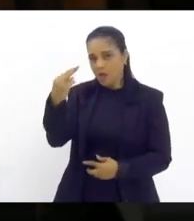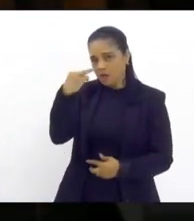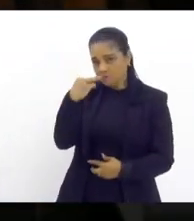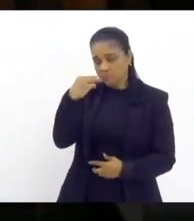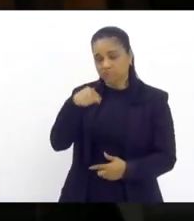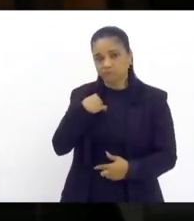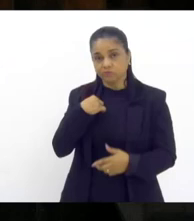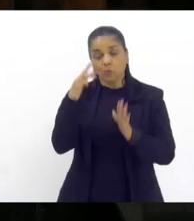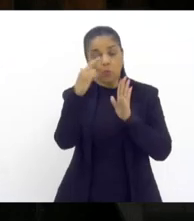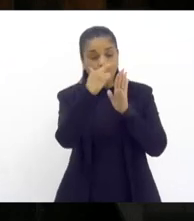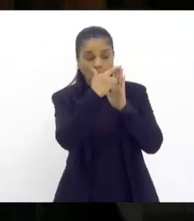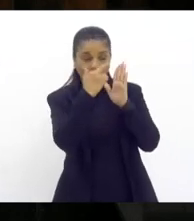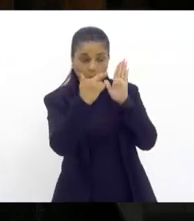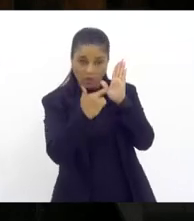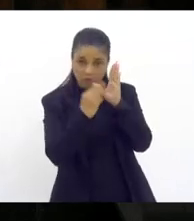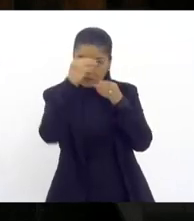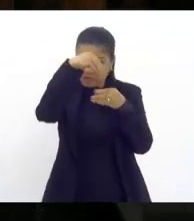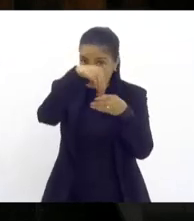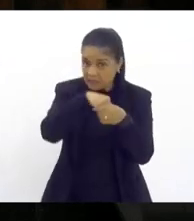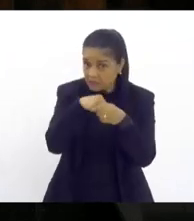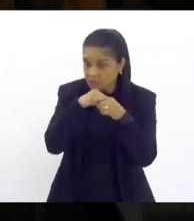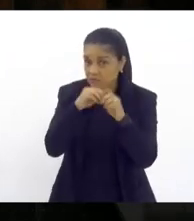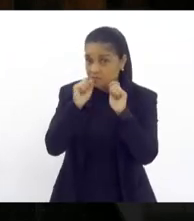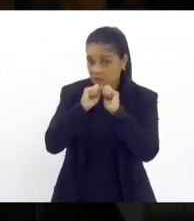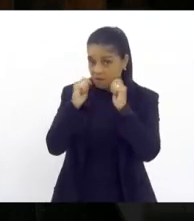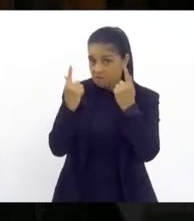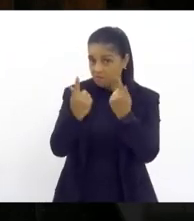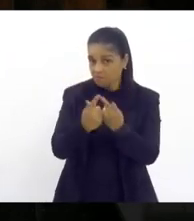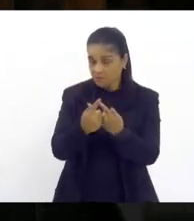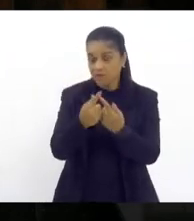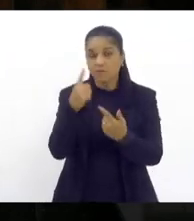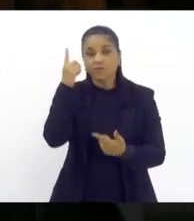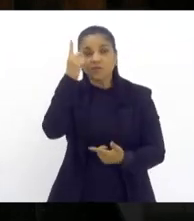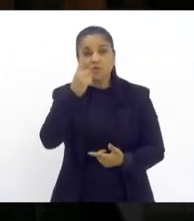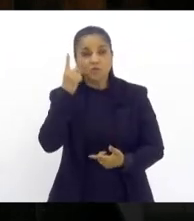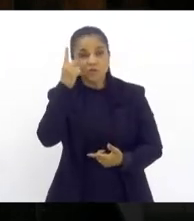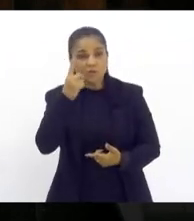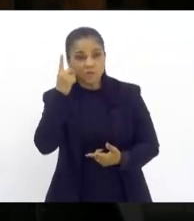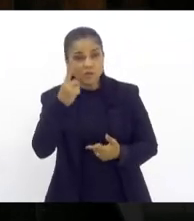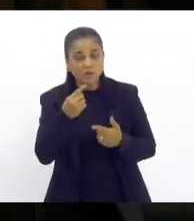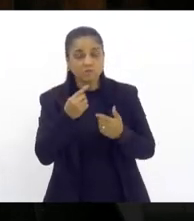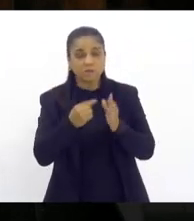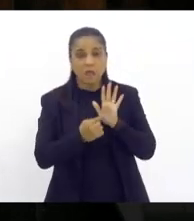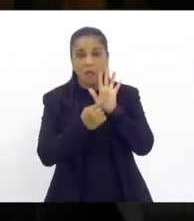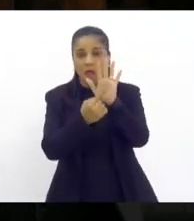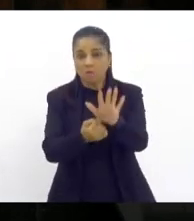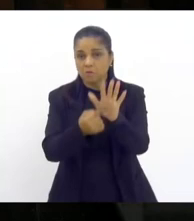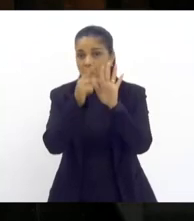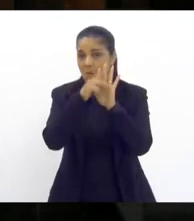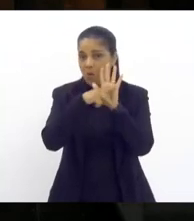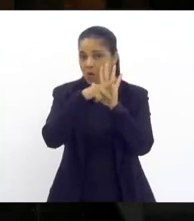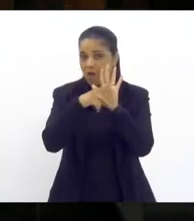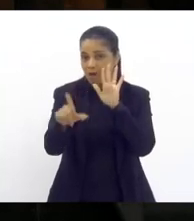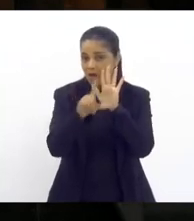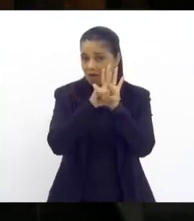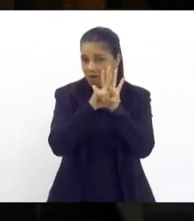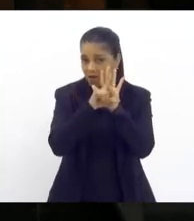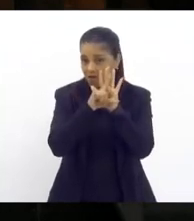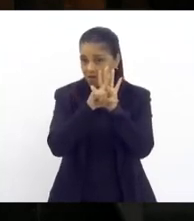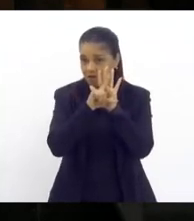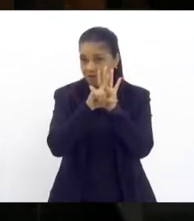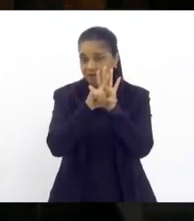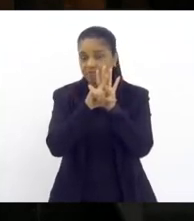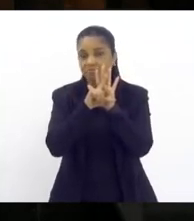o regimento interno que o deputado que apresente um projeto de lei, um projeto